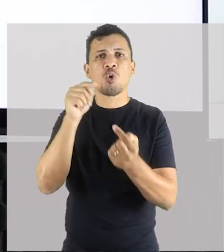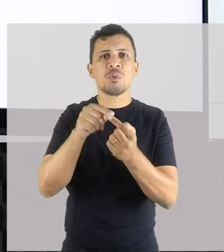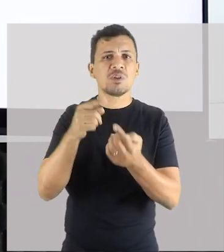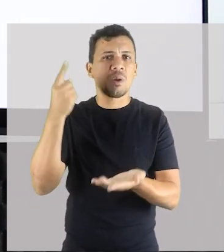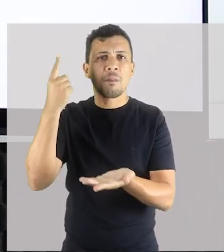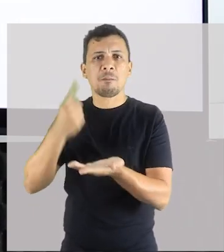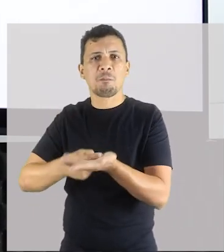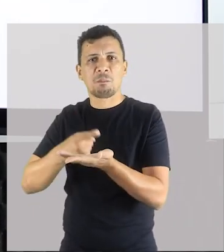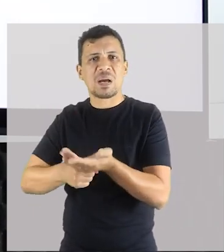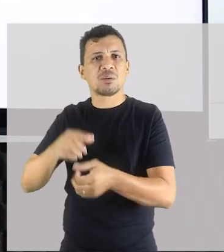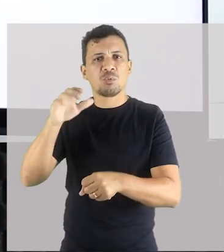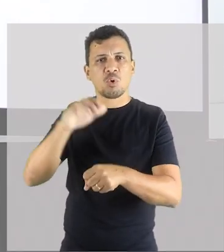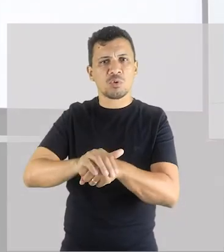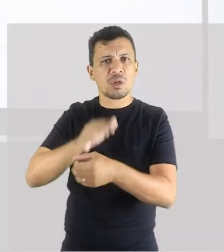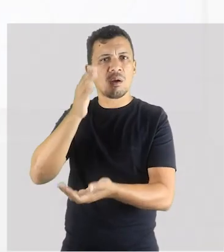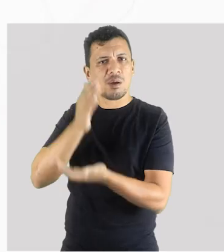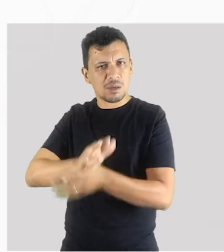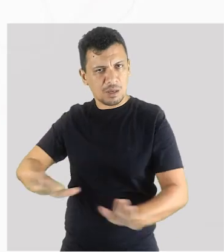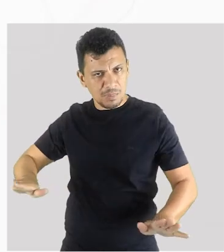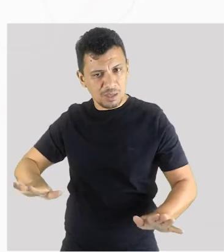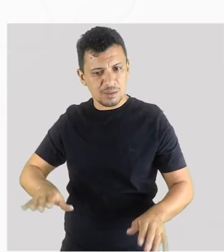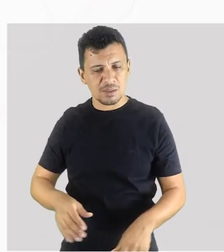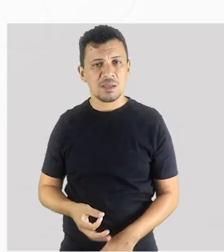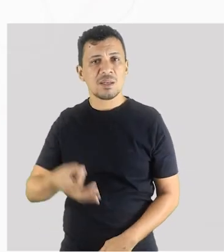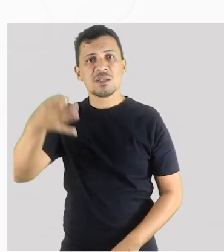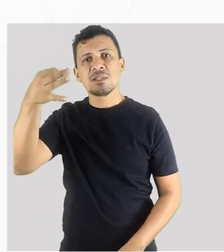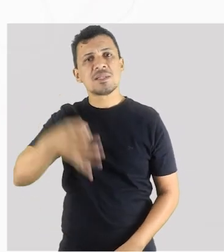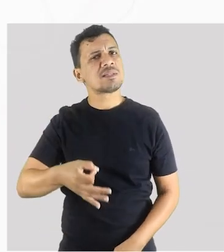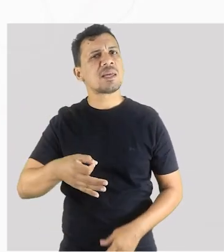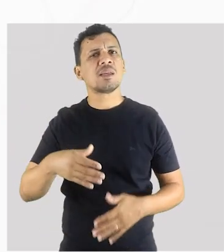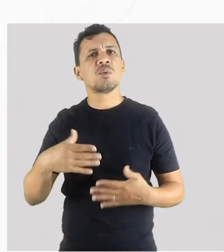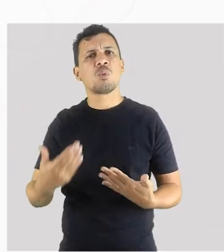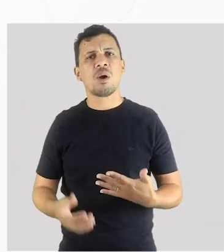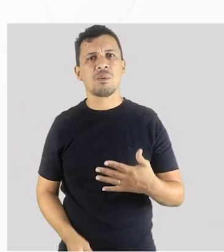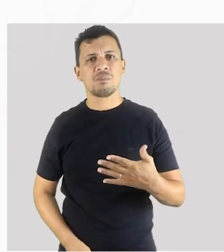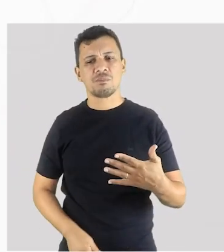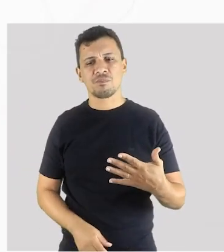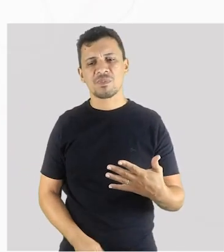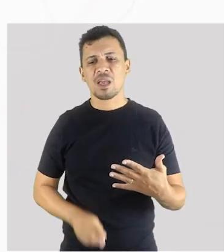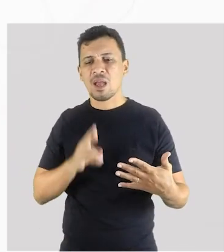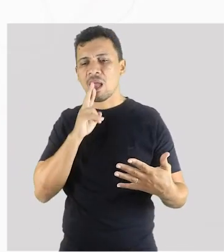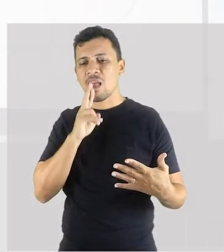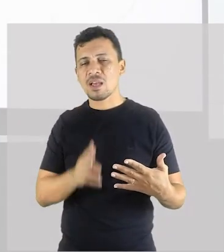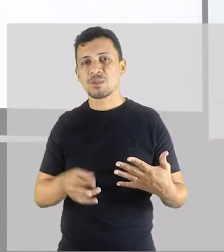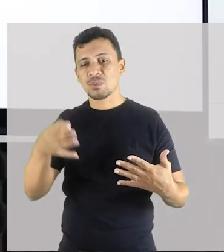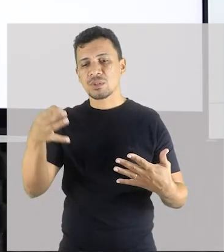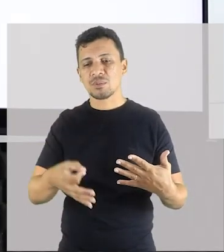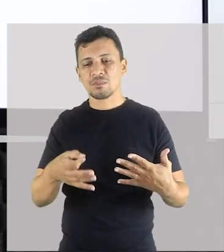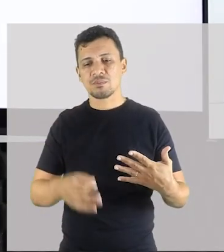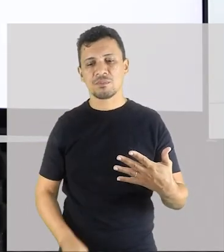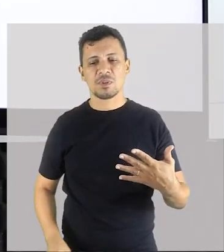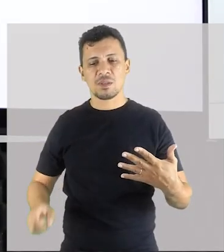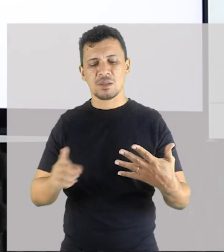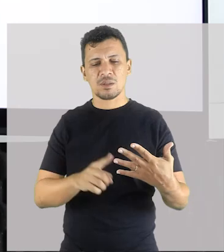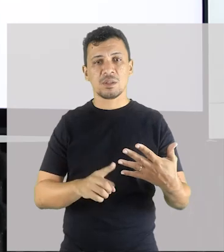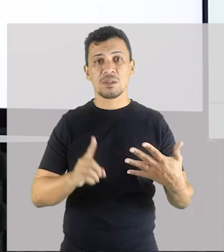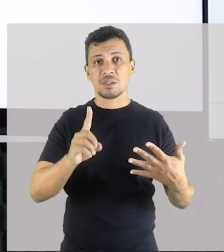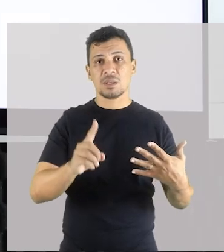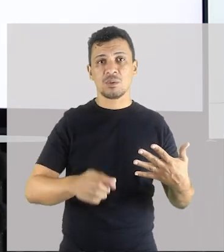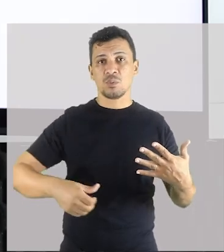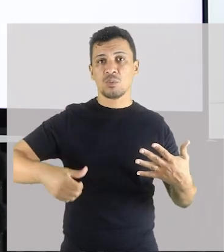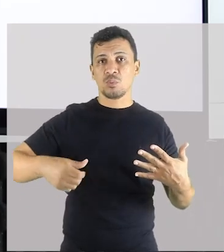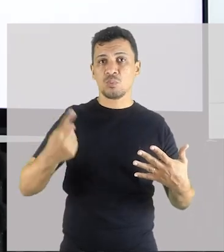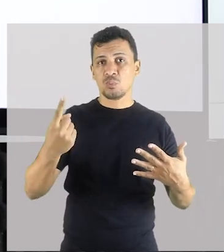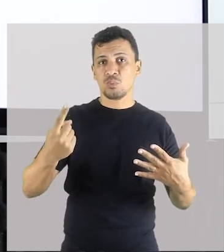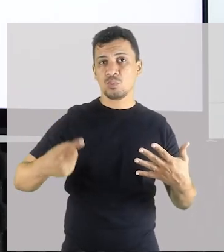colonial? Estão corretas as afirmativas? A resposta certa, gente, é a letra D, 1, 3